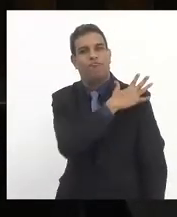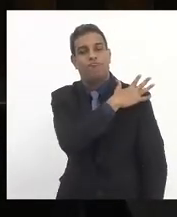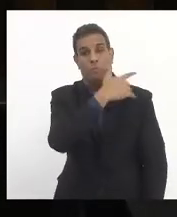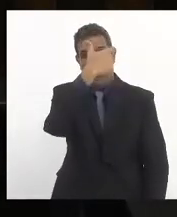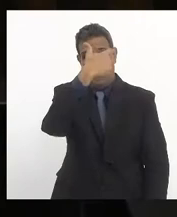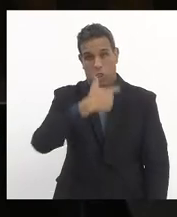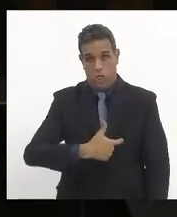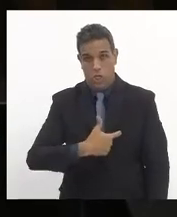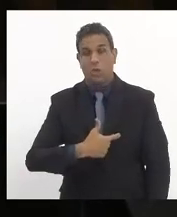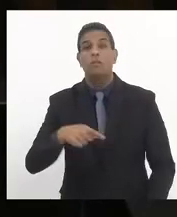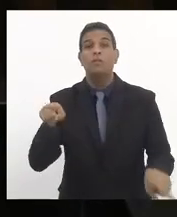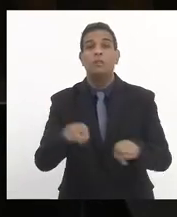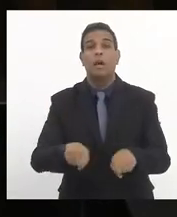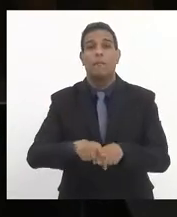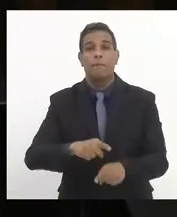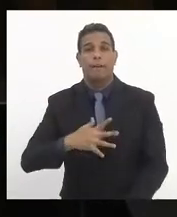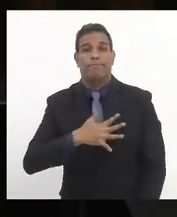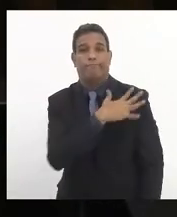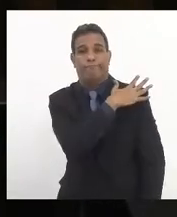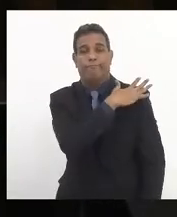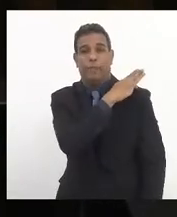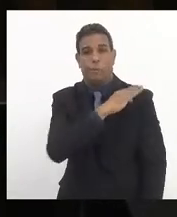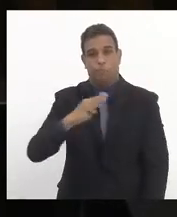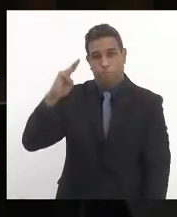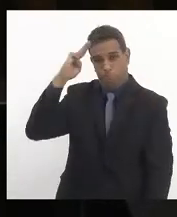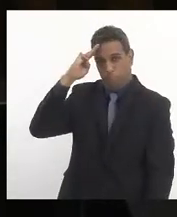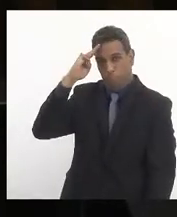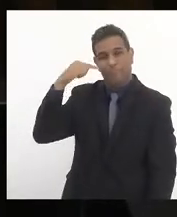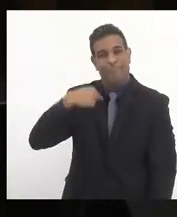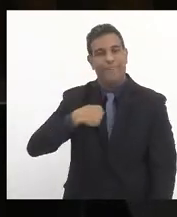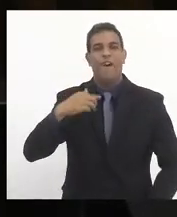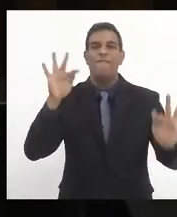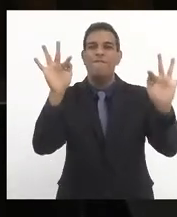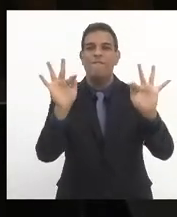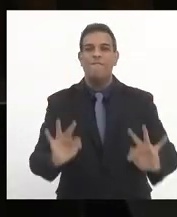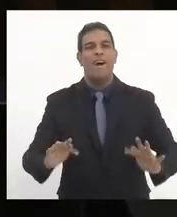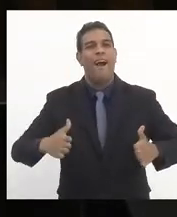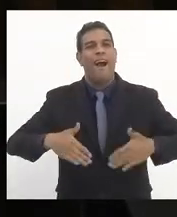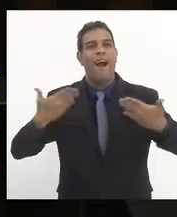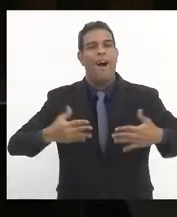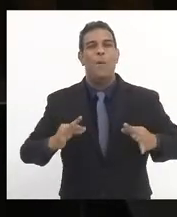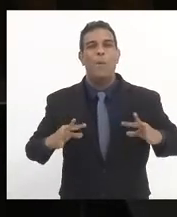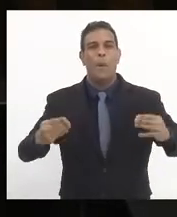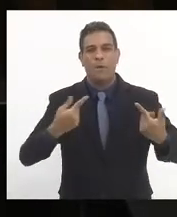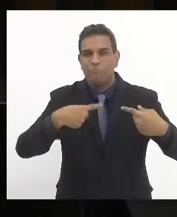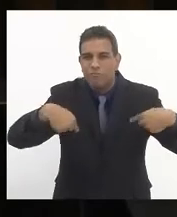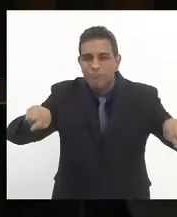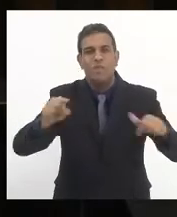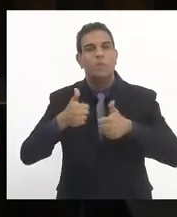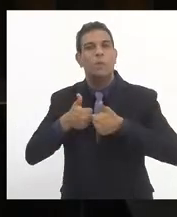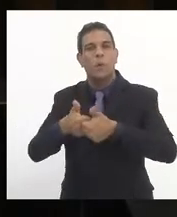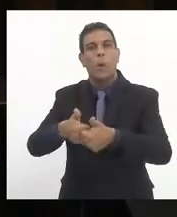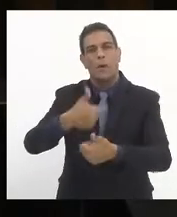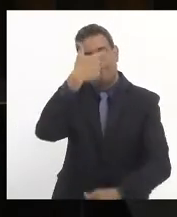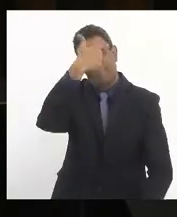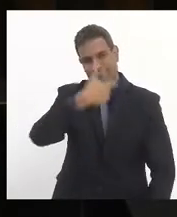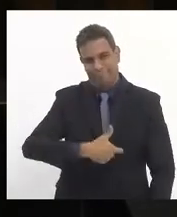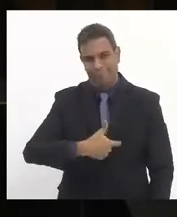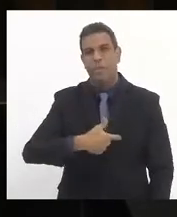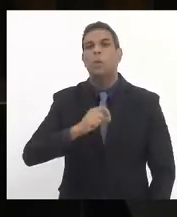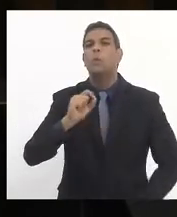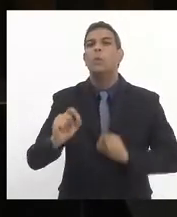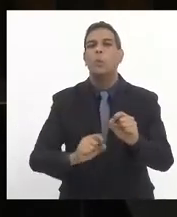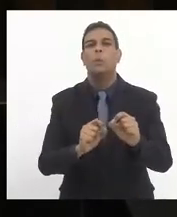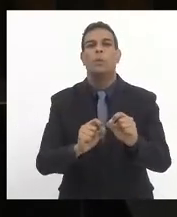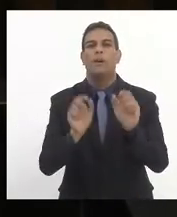do Exército, sou militar paraquedista, com muito orgulho, e para todos que acompanham o meu mandato sabem que eu